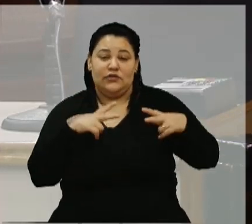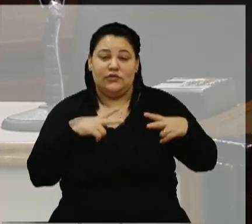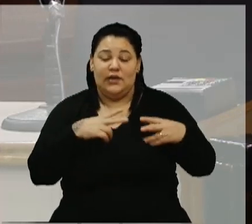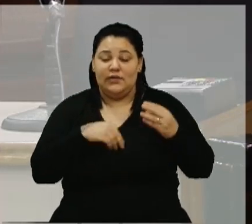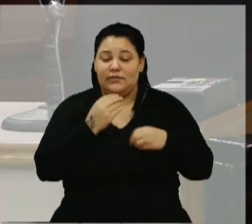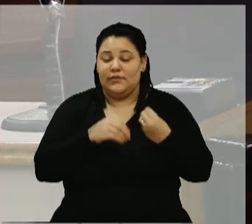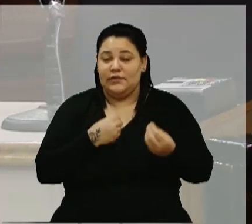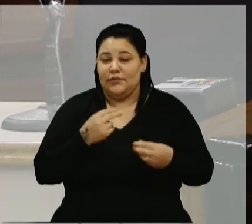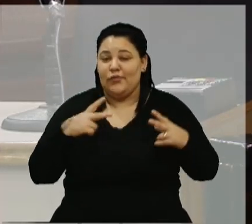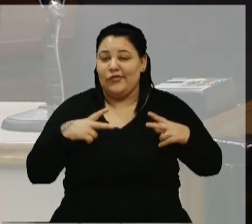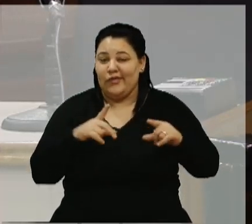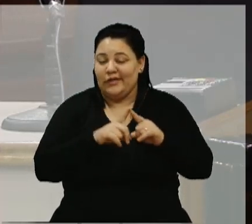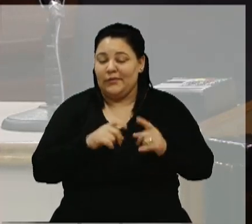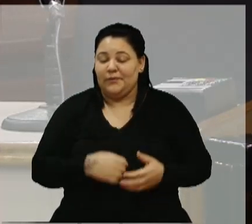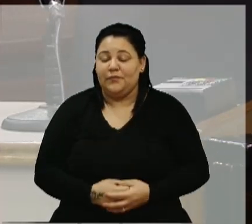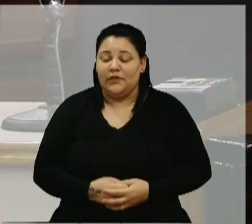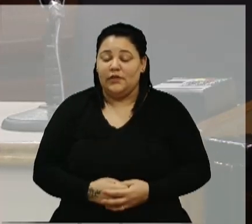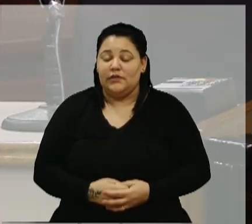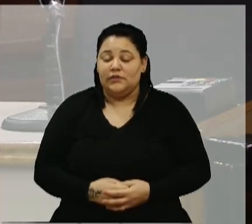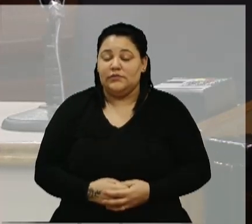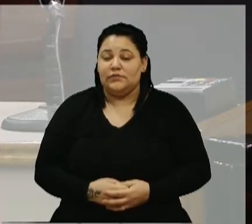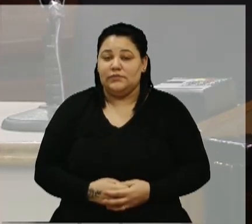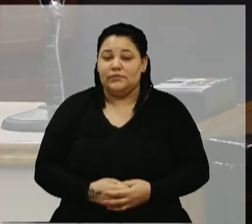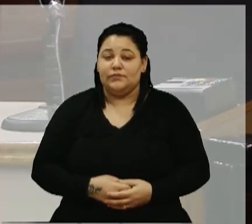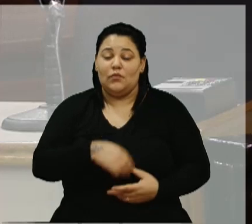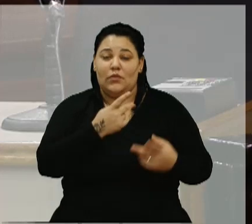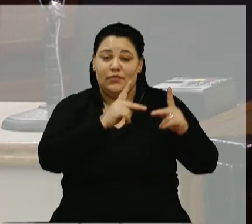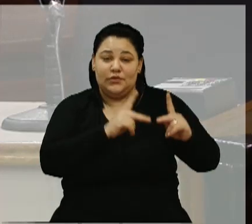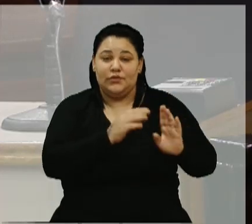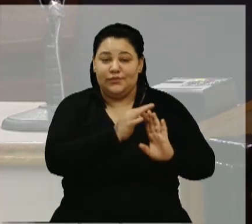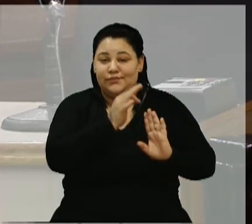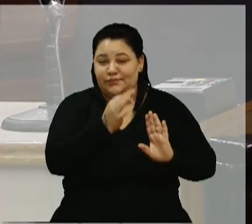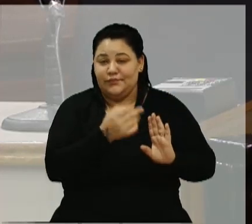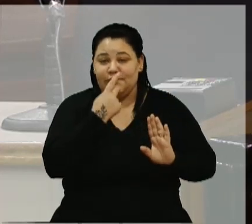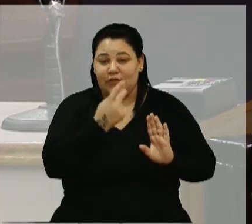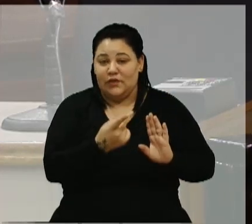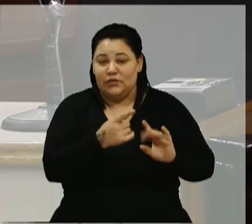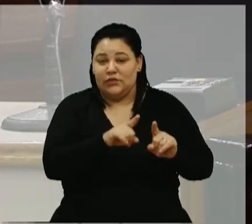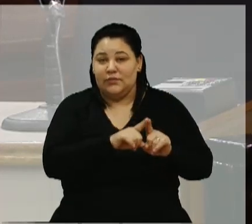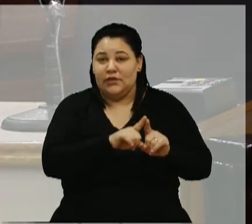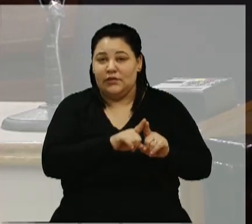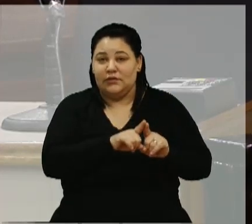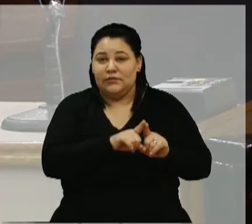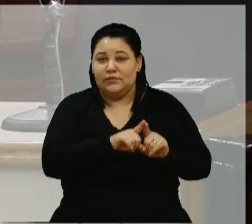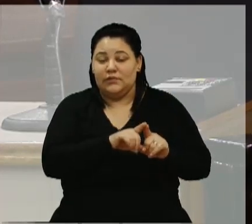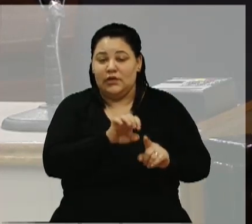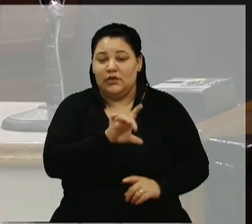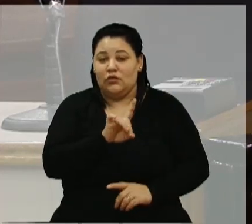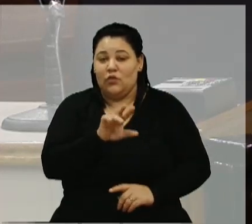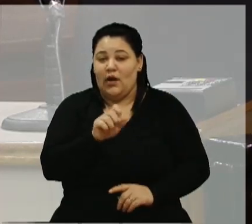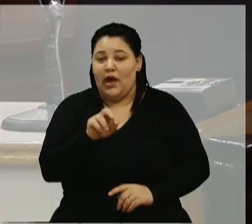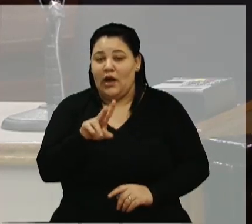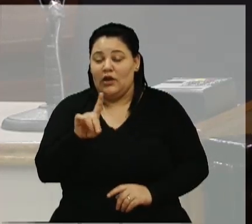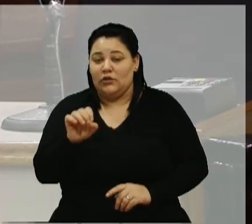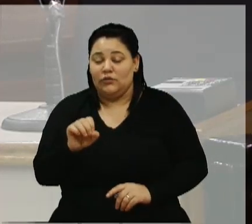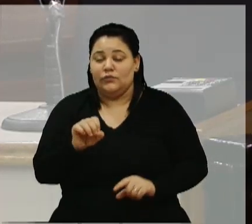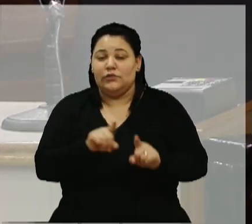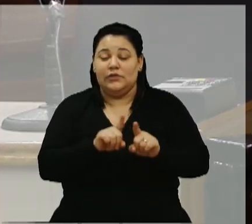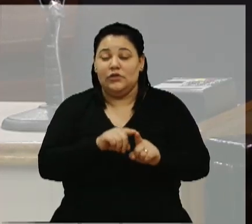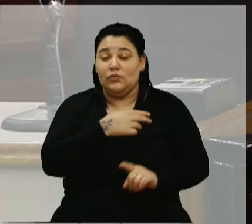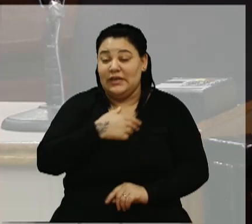pessoal. Segundo um dos autores da articulação parlamentar, senador Eduardo Girão, do Novo do Ceará, Alexandre de Moraes